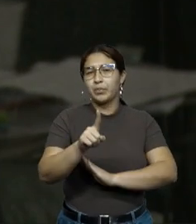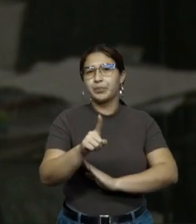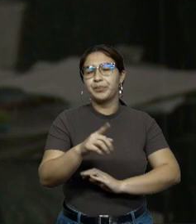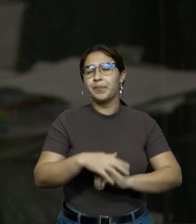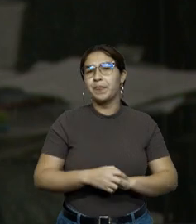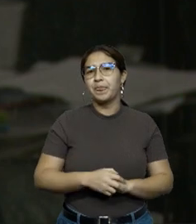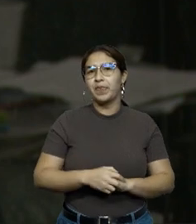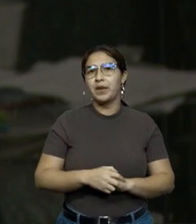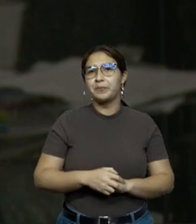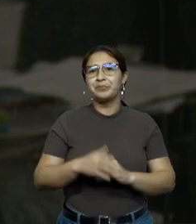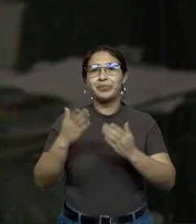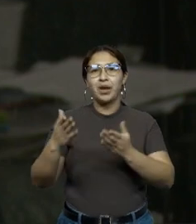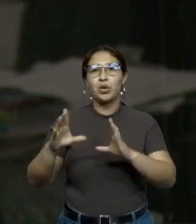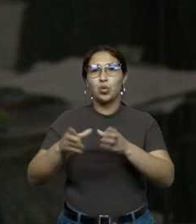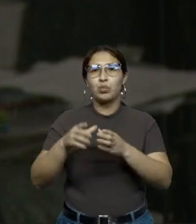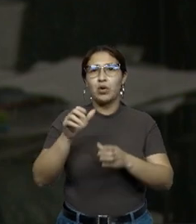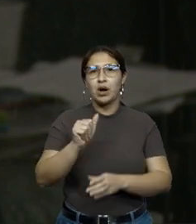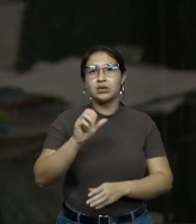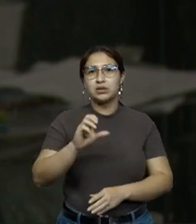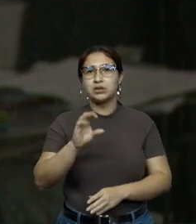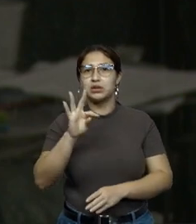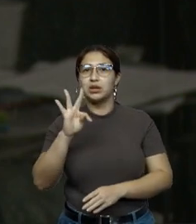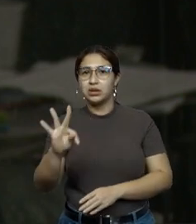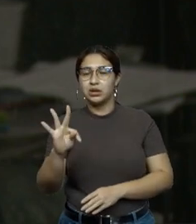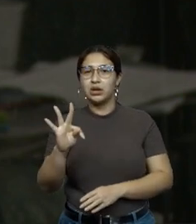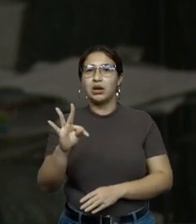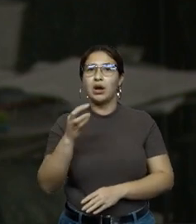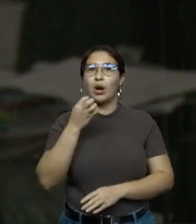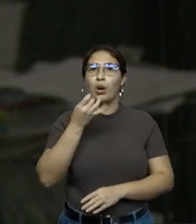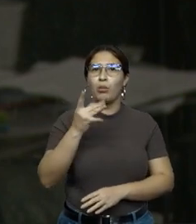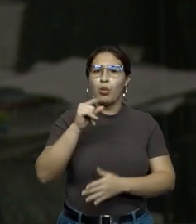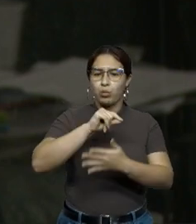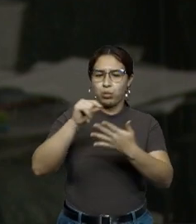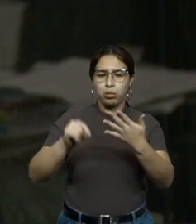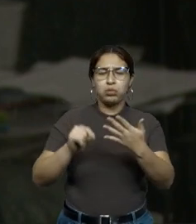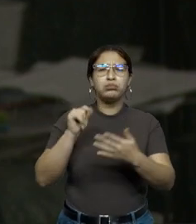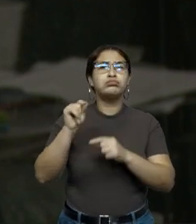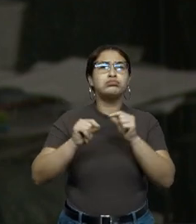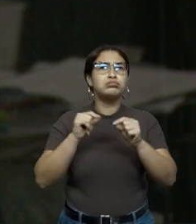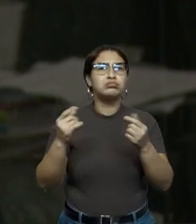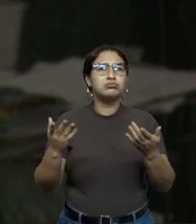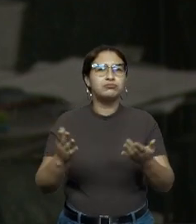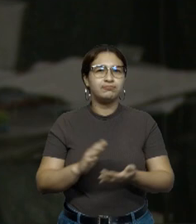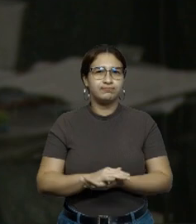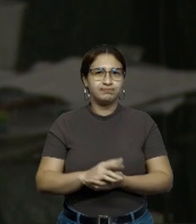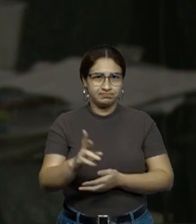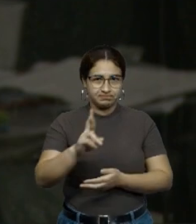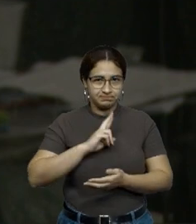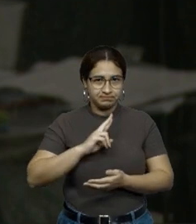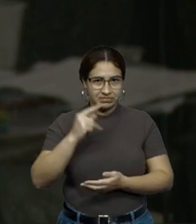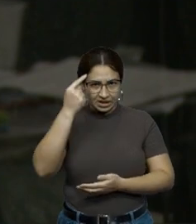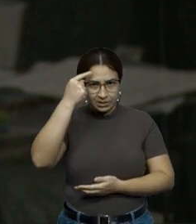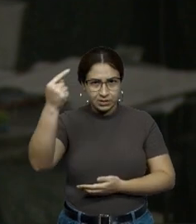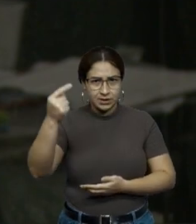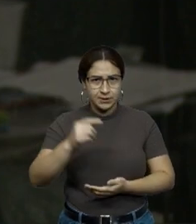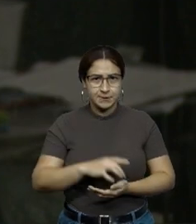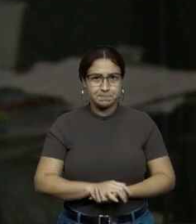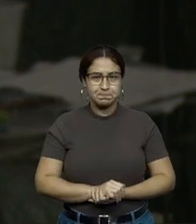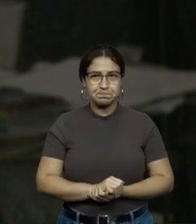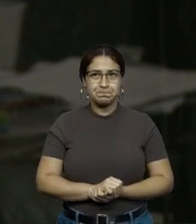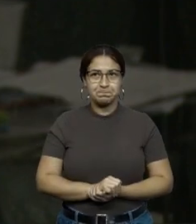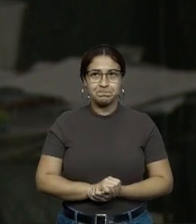parte boa que os act estiveram nesse ao longo desses anos se tem alguma memória